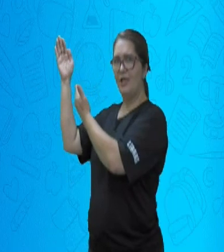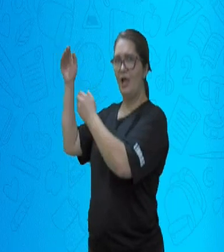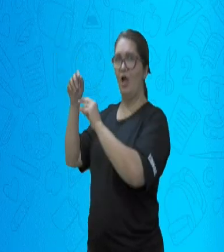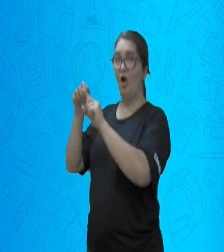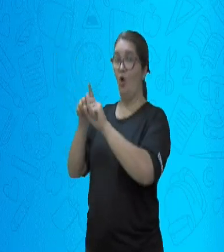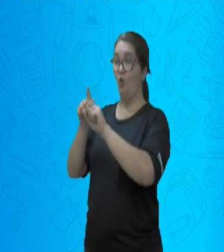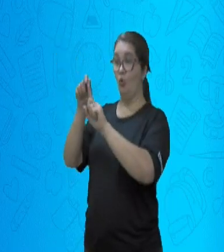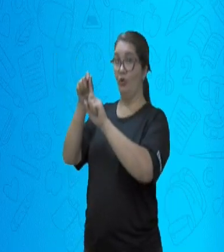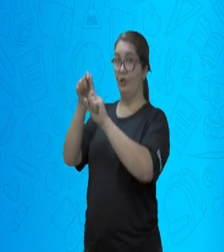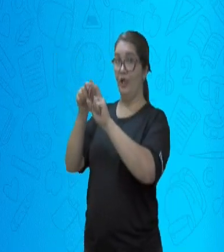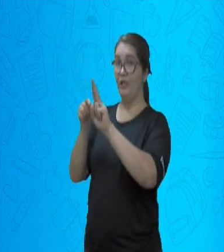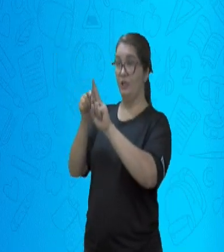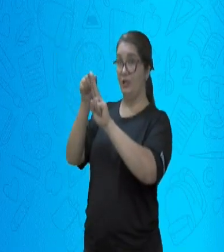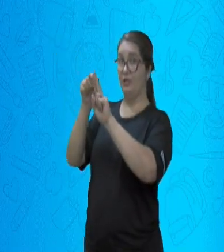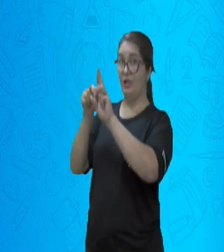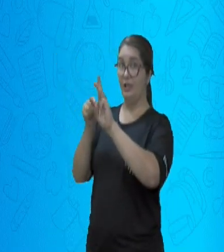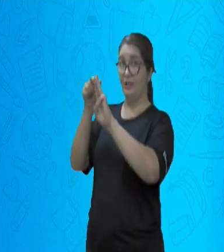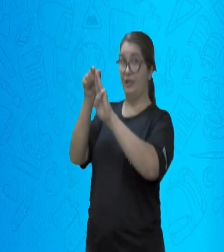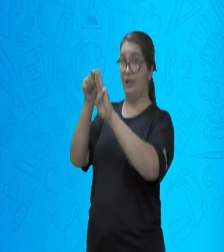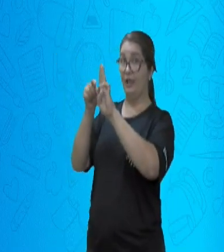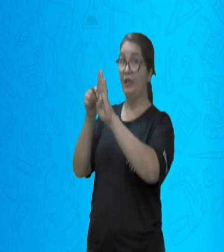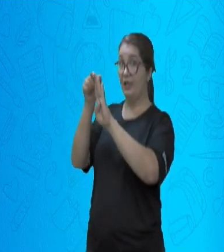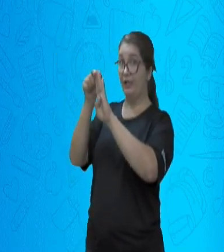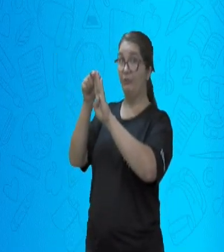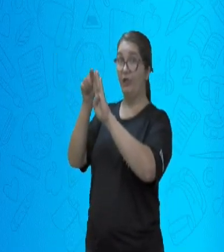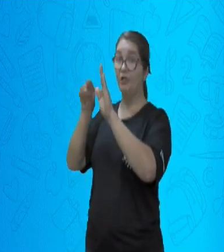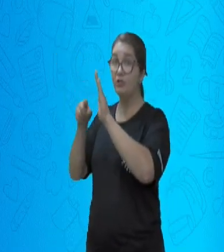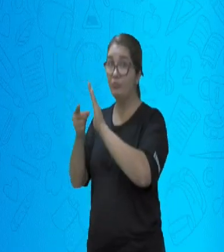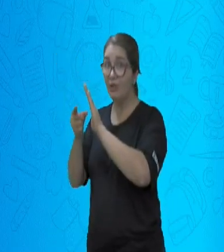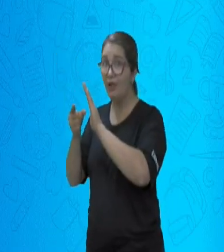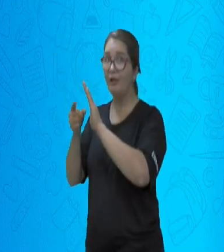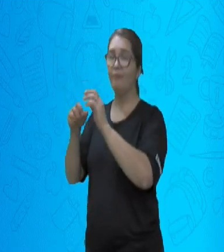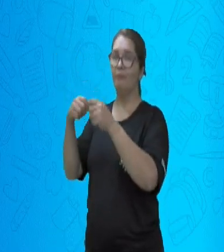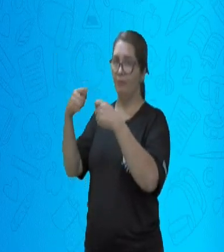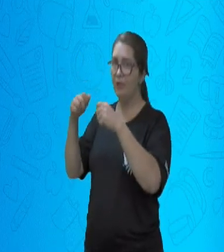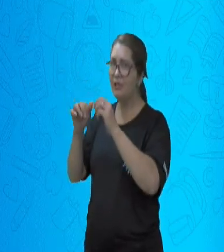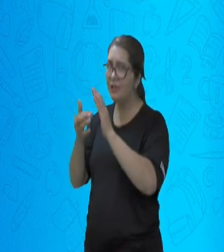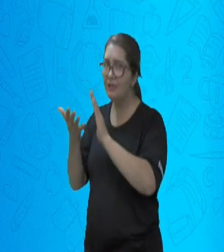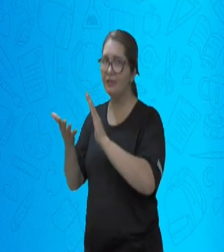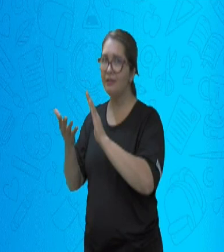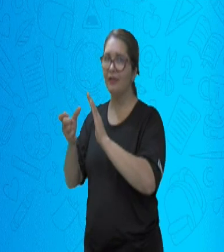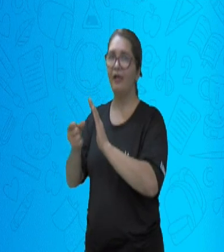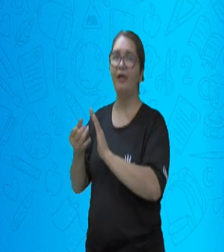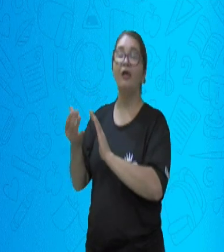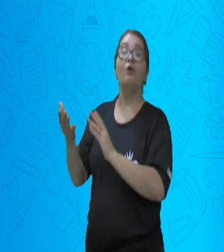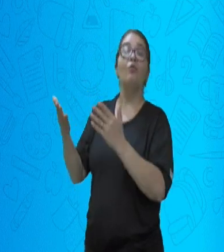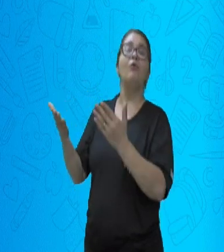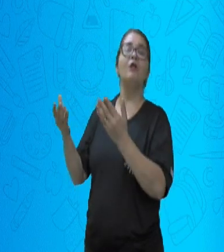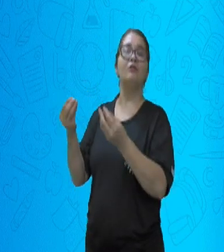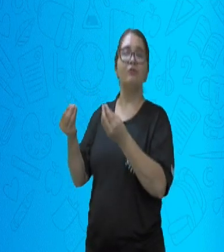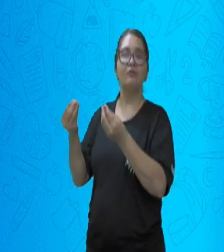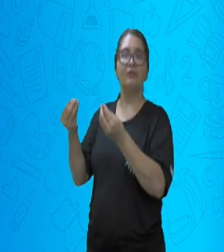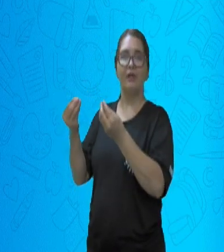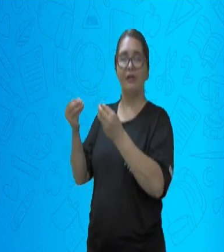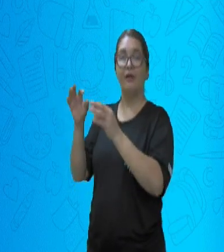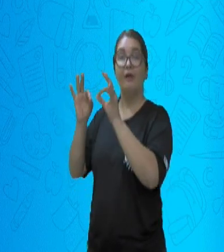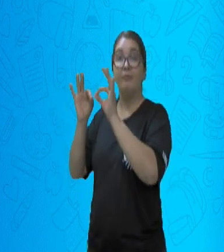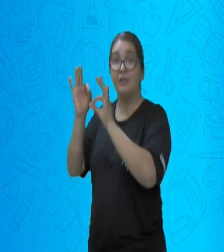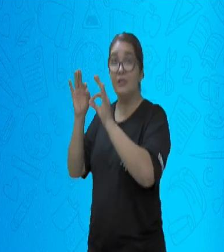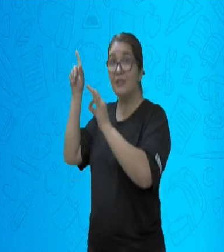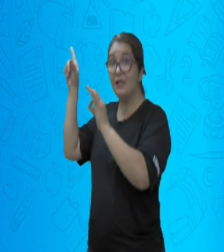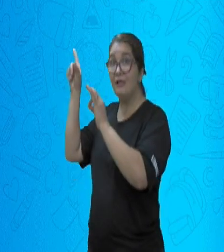dezenas, centenas e unidades de milhar. Ok, preparamos. Agora, conferir as